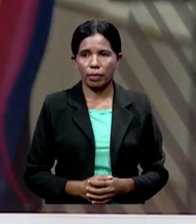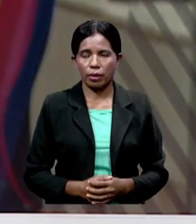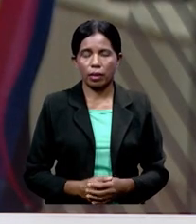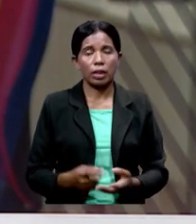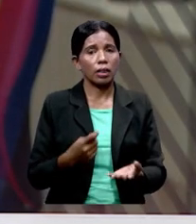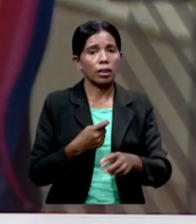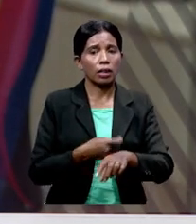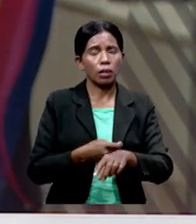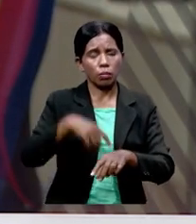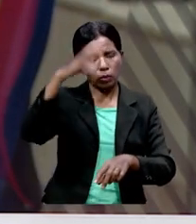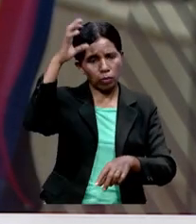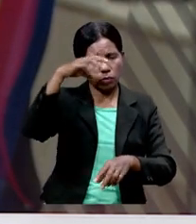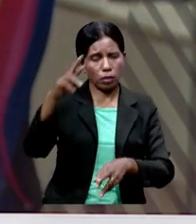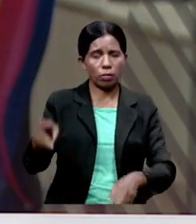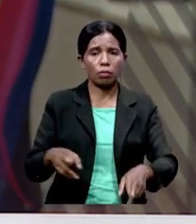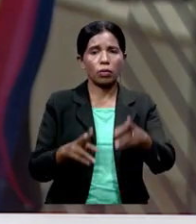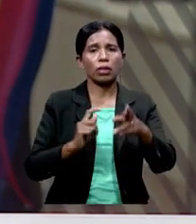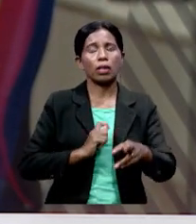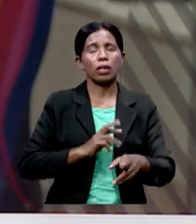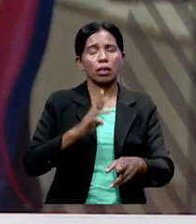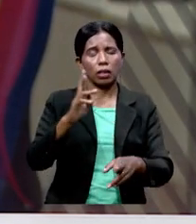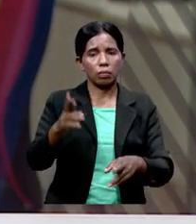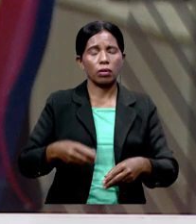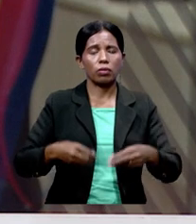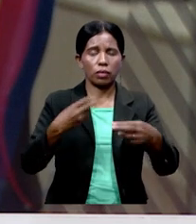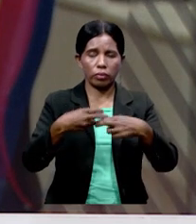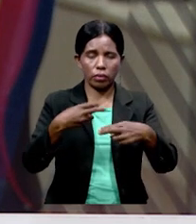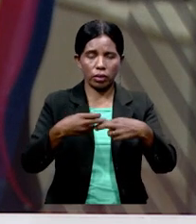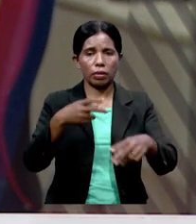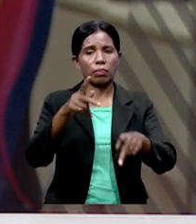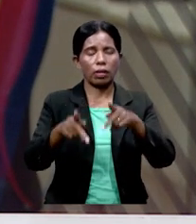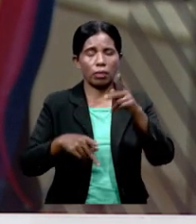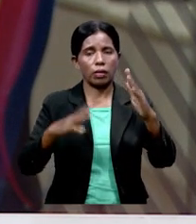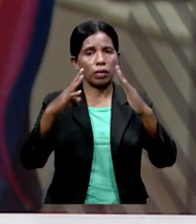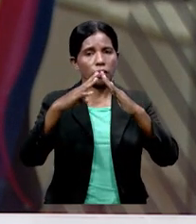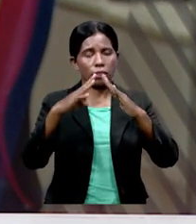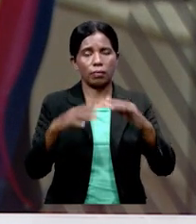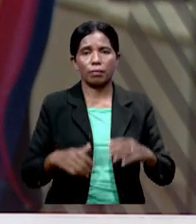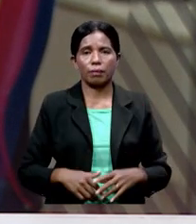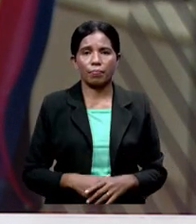Tempo udang, mota mosoi tibar sempre fua miasa ba komunidade ni uma.